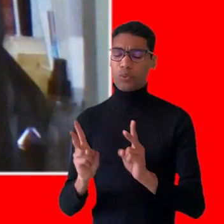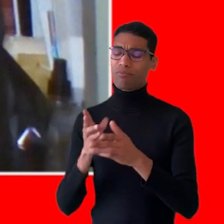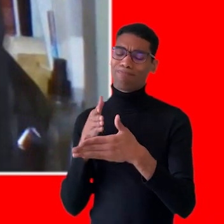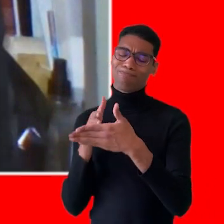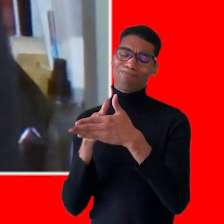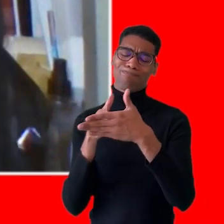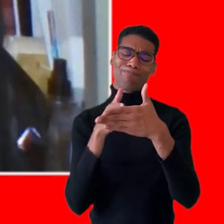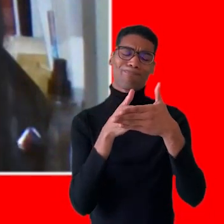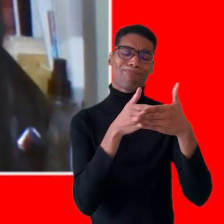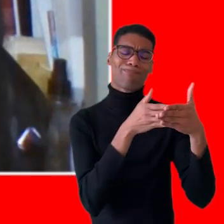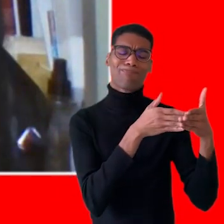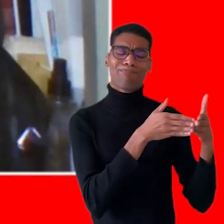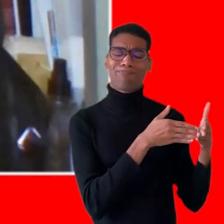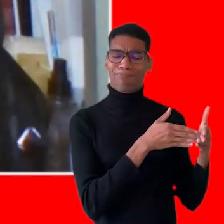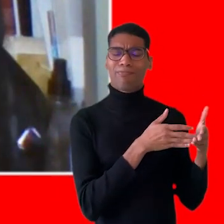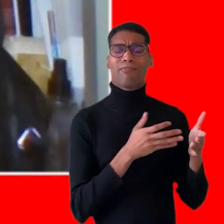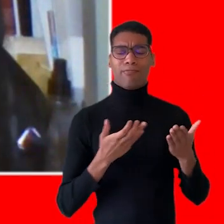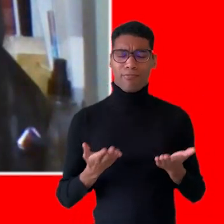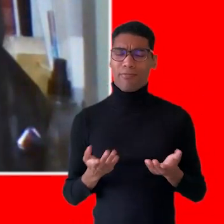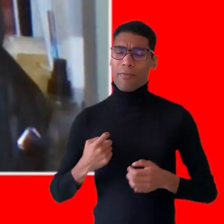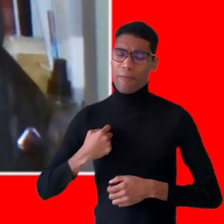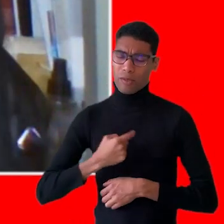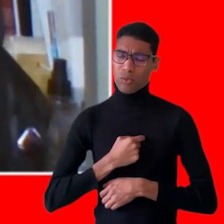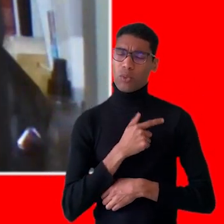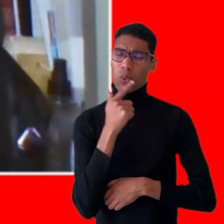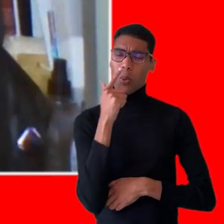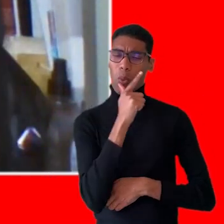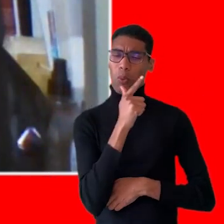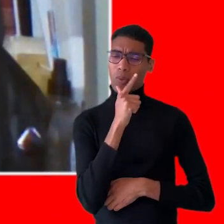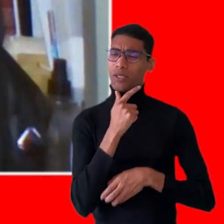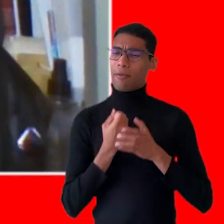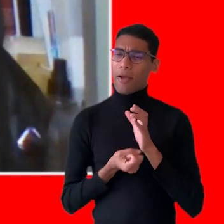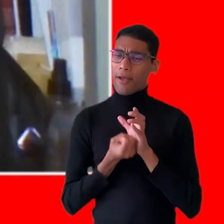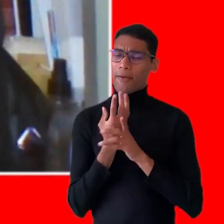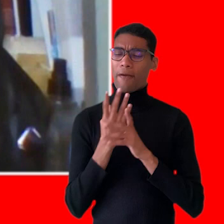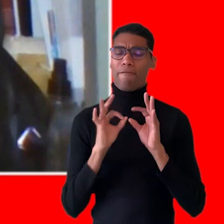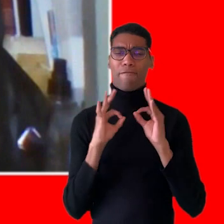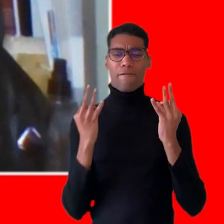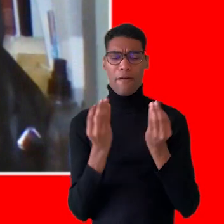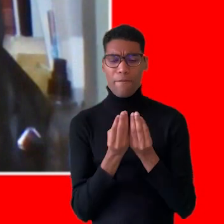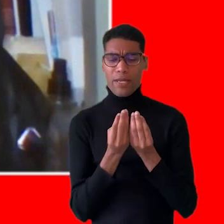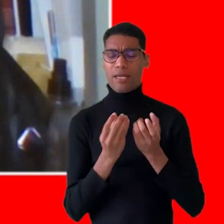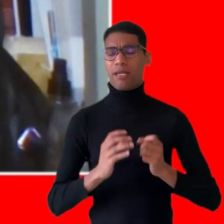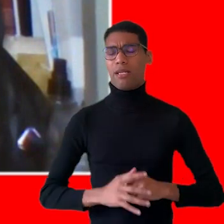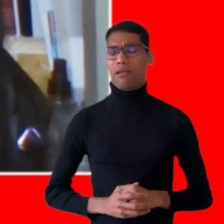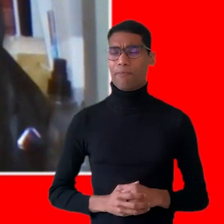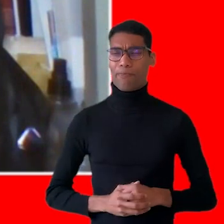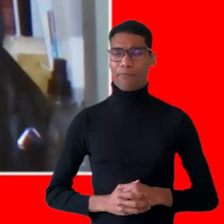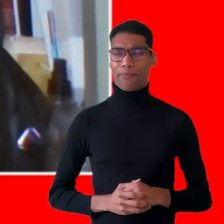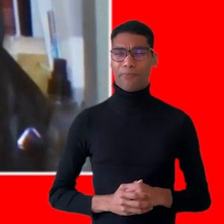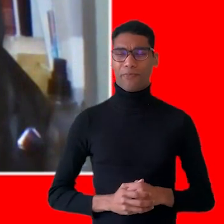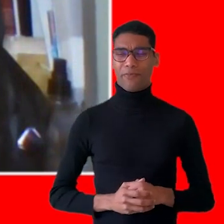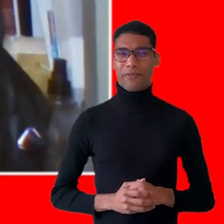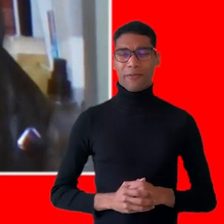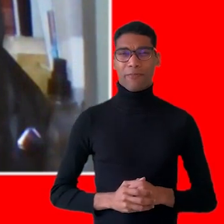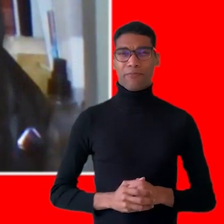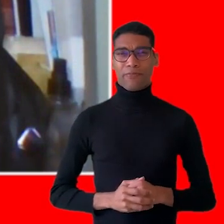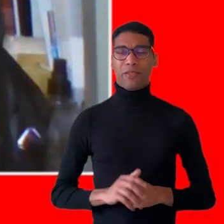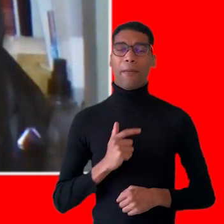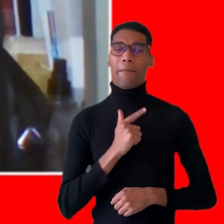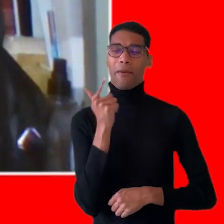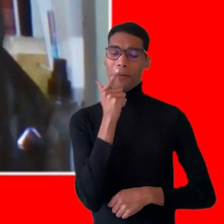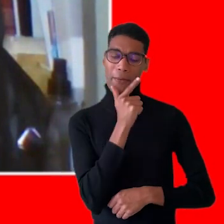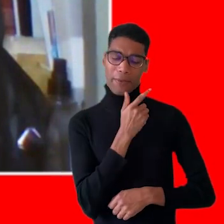enormes barreiras para constituirmos nossas famílias, para